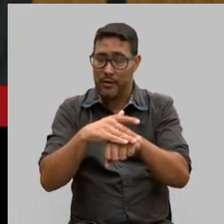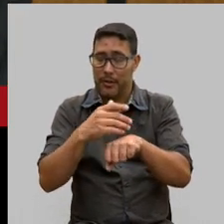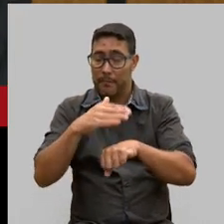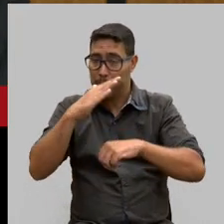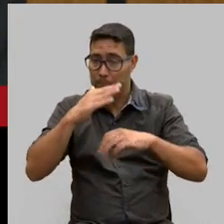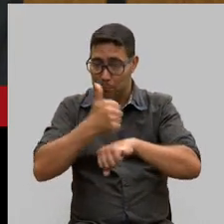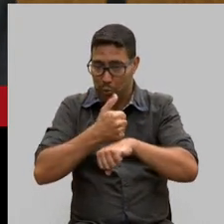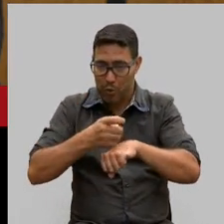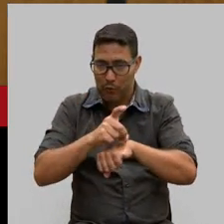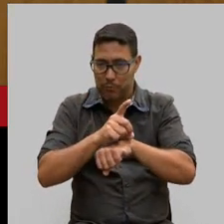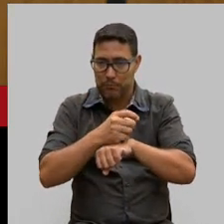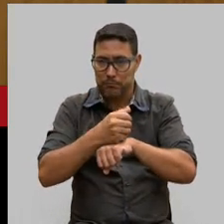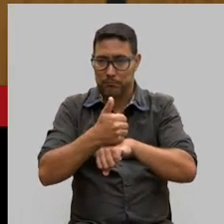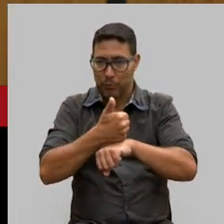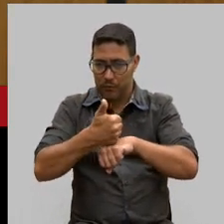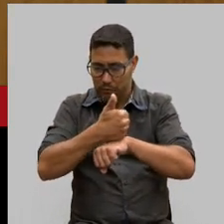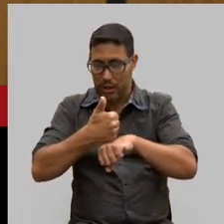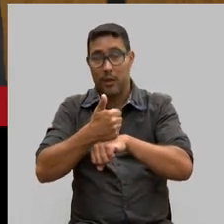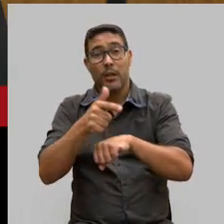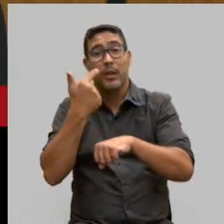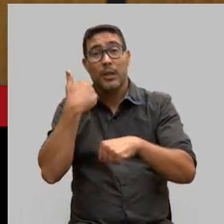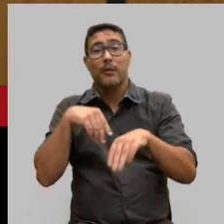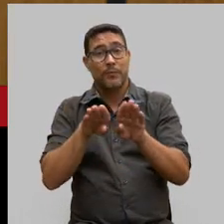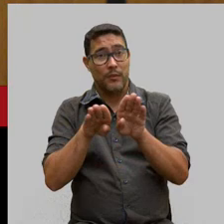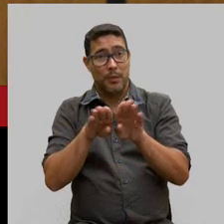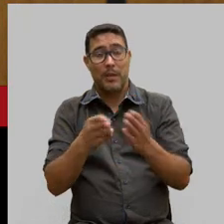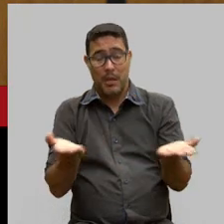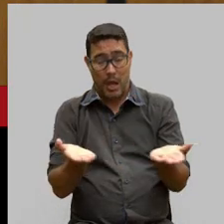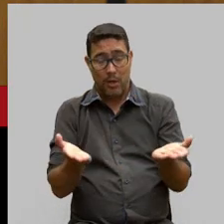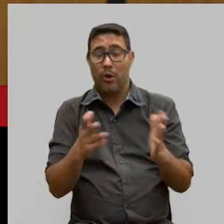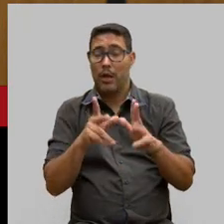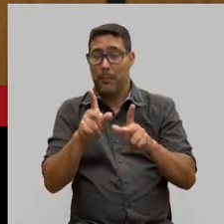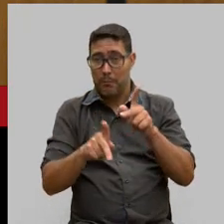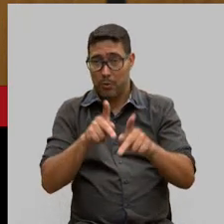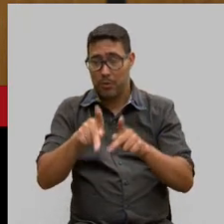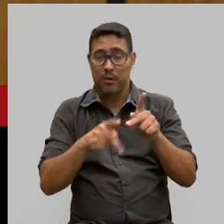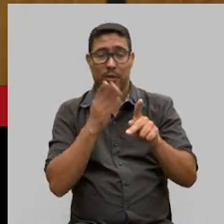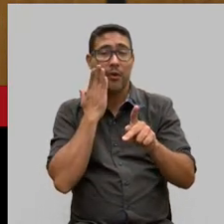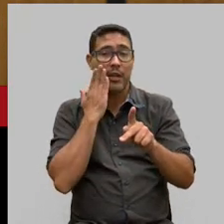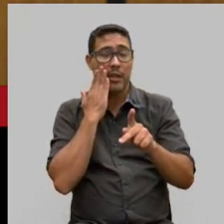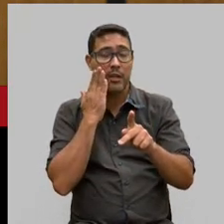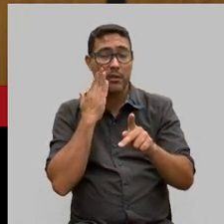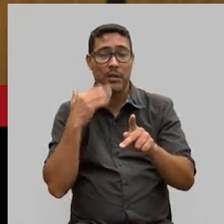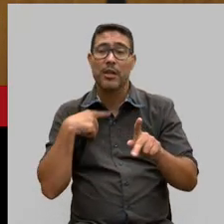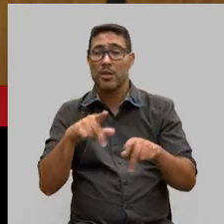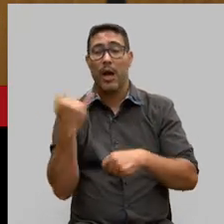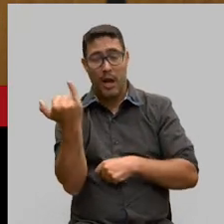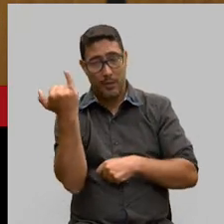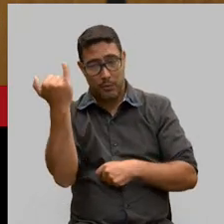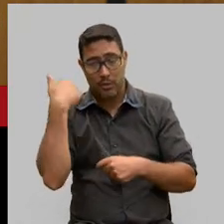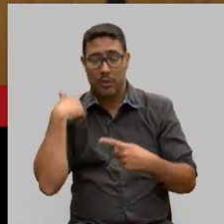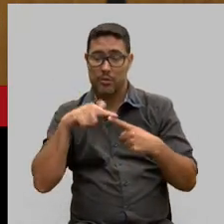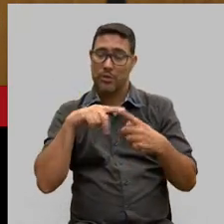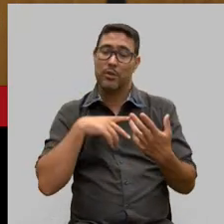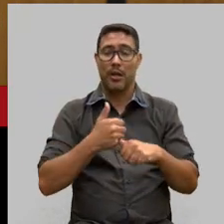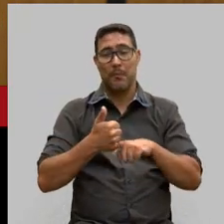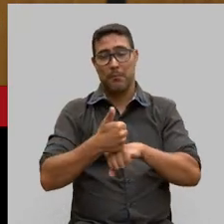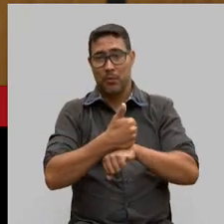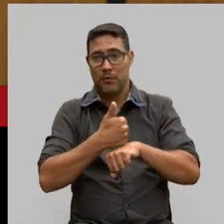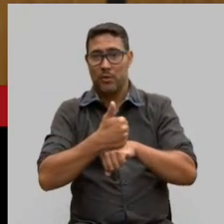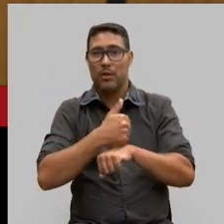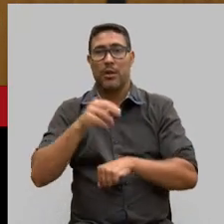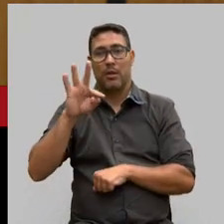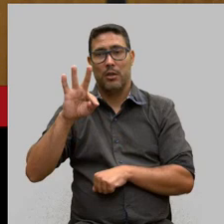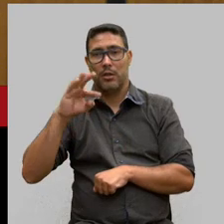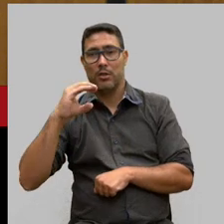cursos né então agora a população entende a necessidade de fisio de terapeutas ocupacionais Mas como já foi